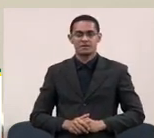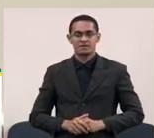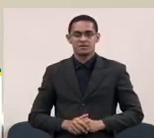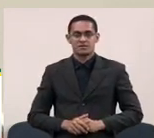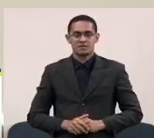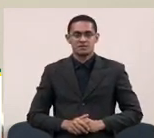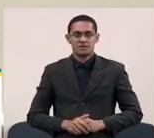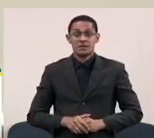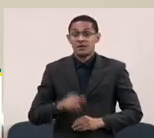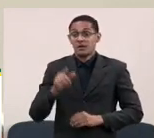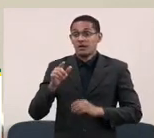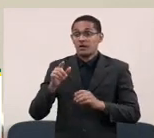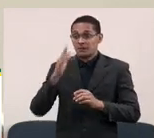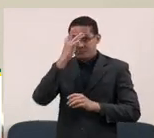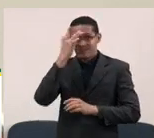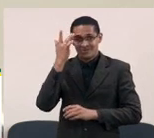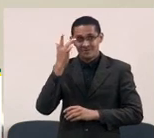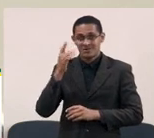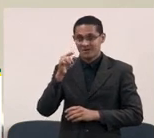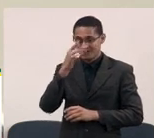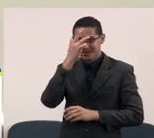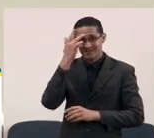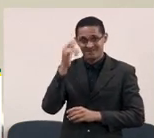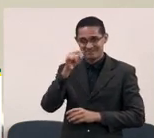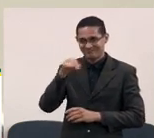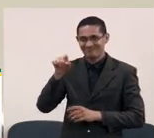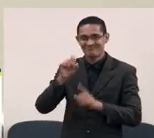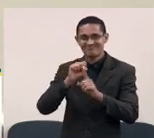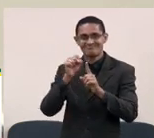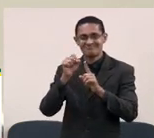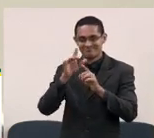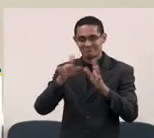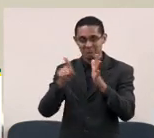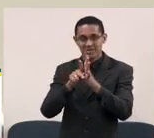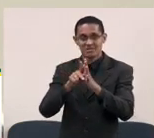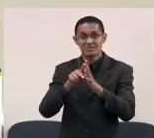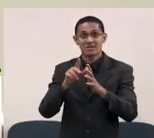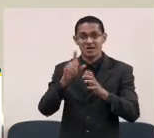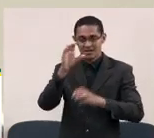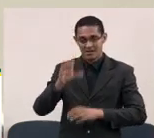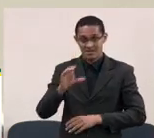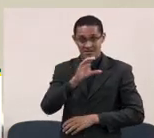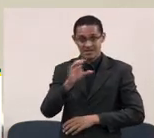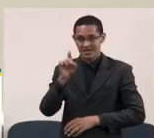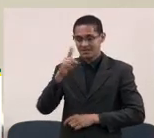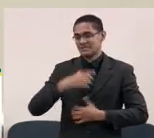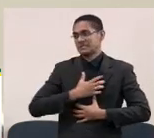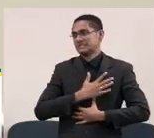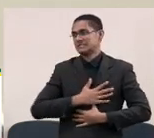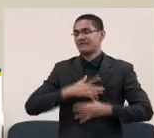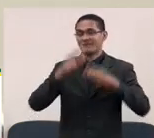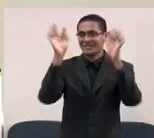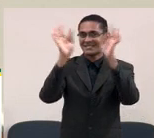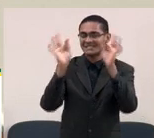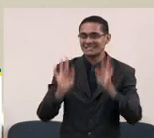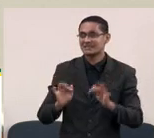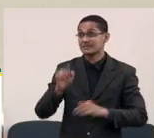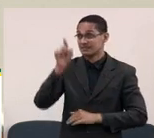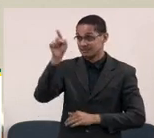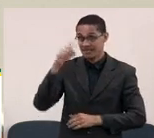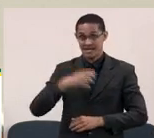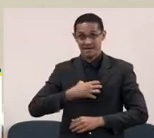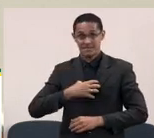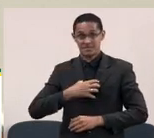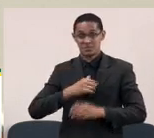O povo católico deve estar muito feliz, muito contente, o povo da Bahia também, do Brasil todo, ter a